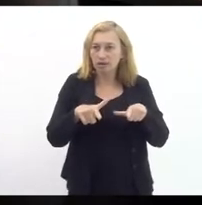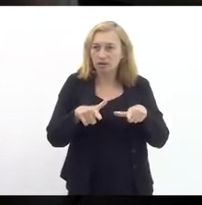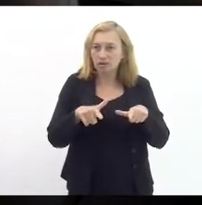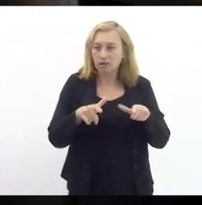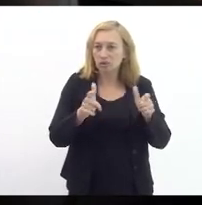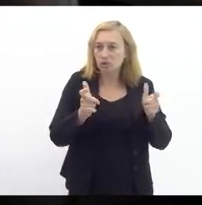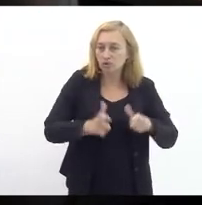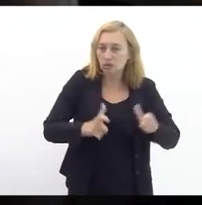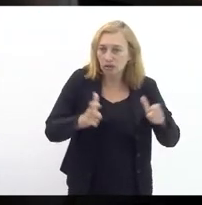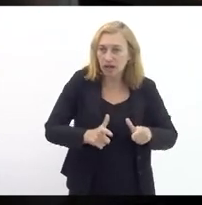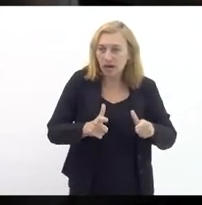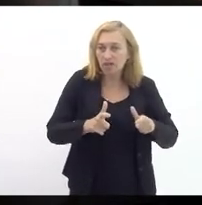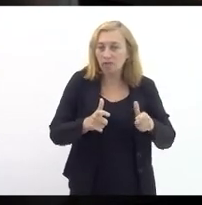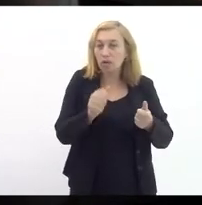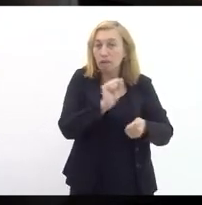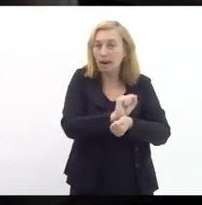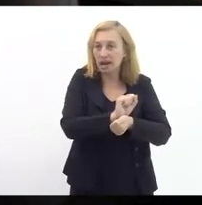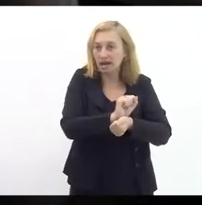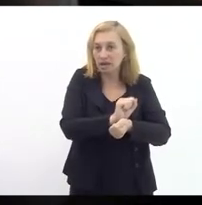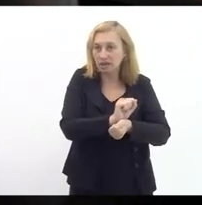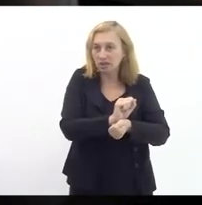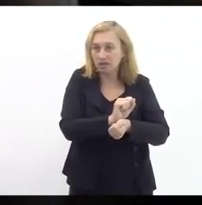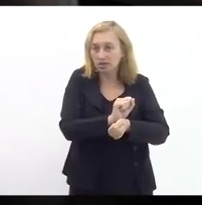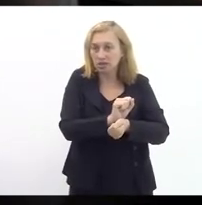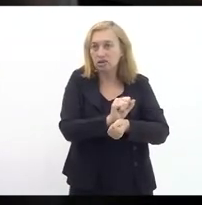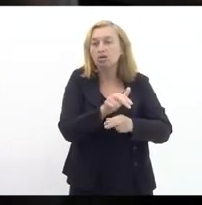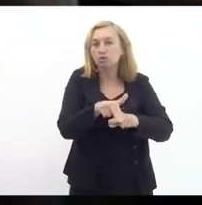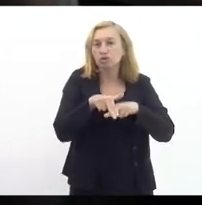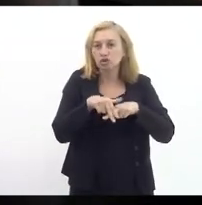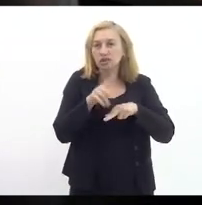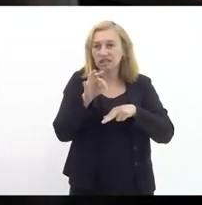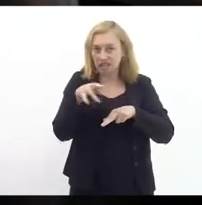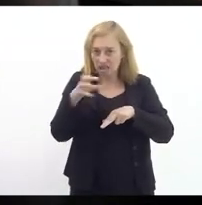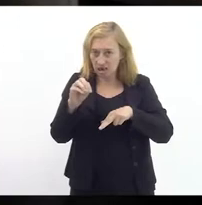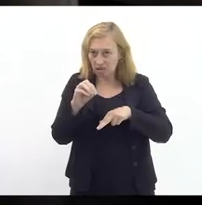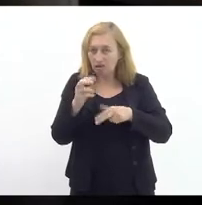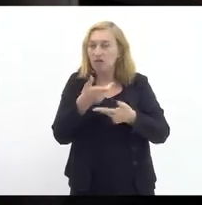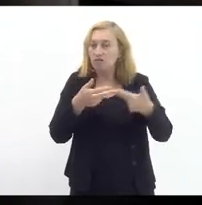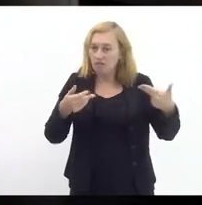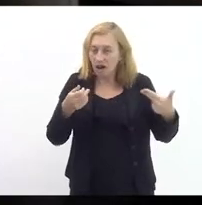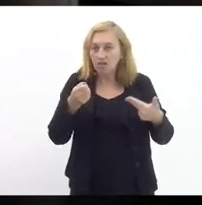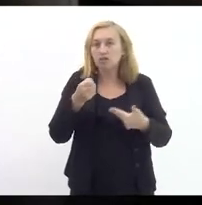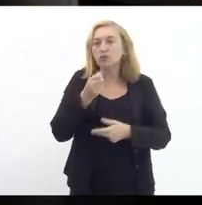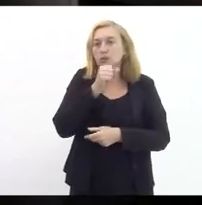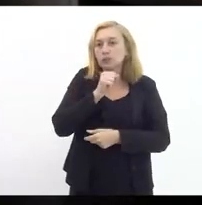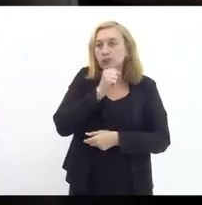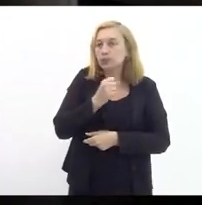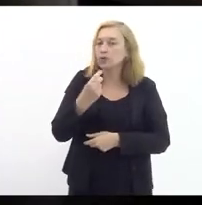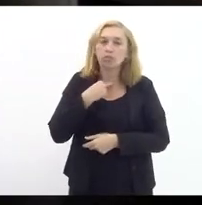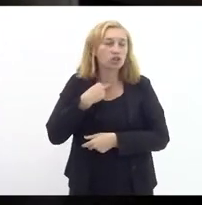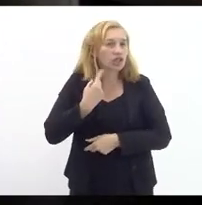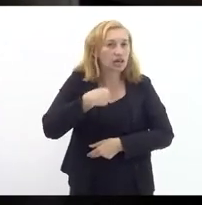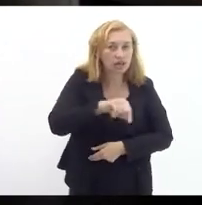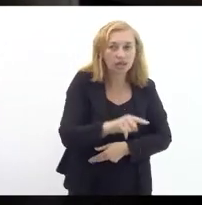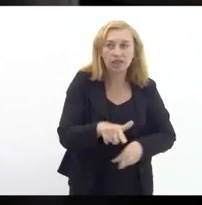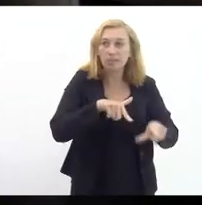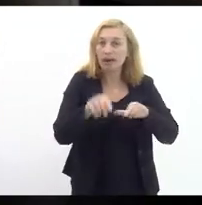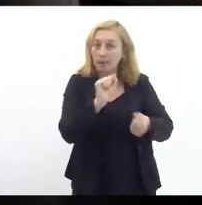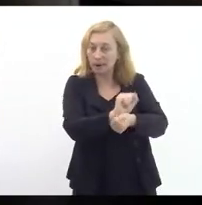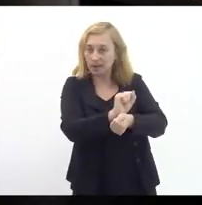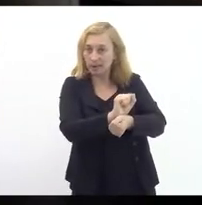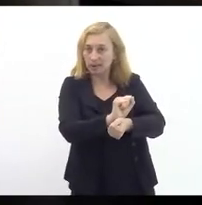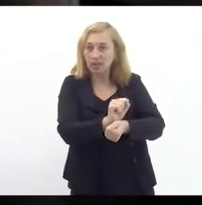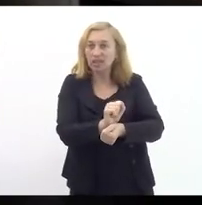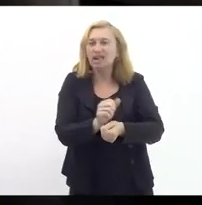tá? Pelas restrições sanitárias. Teve essa questão, muitos idosos, eles não iam a campo. Então, foram suspensos.